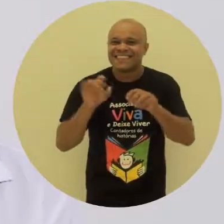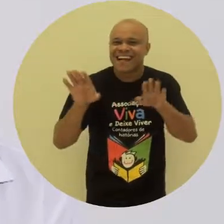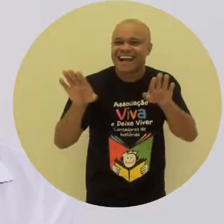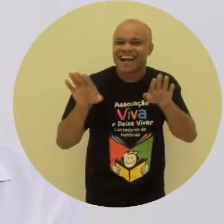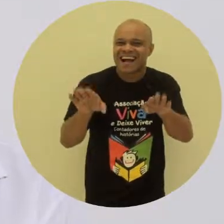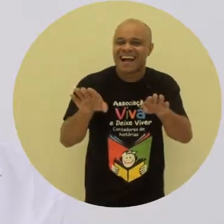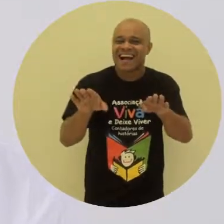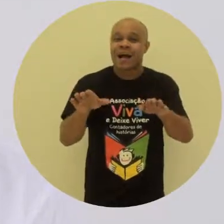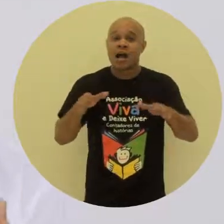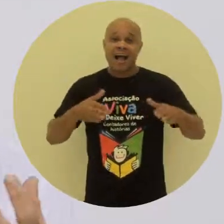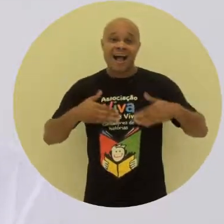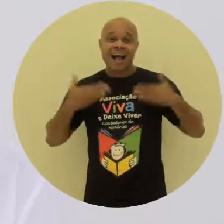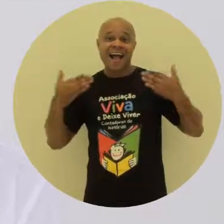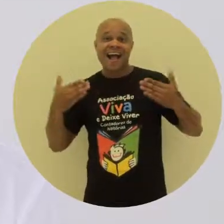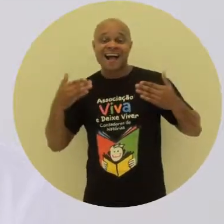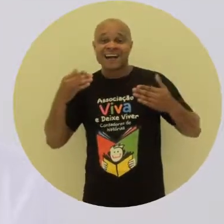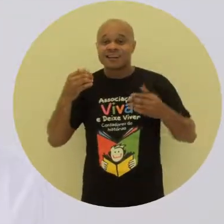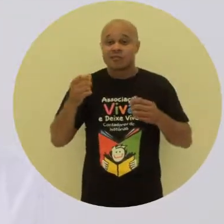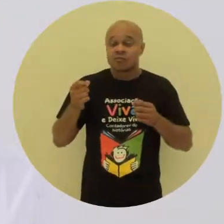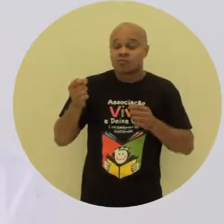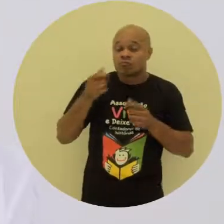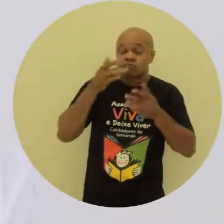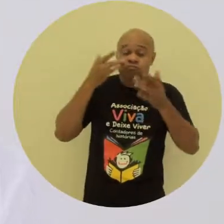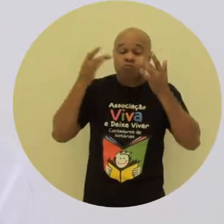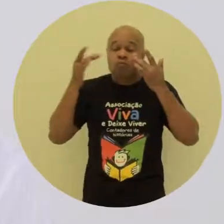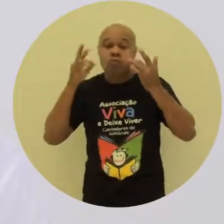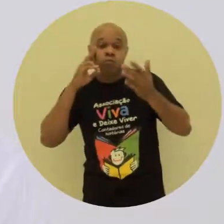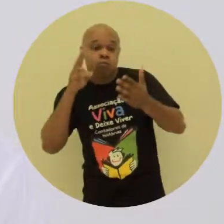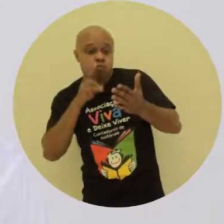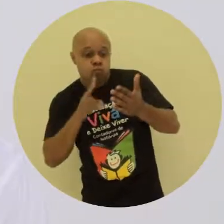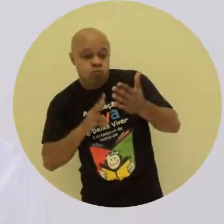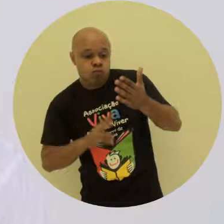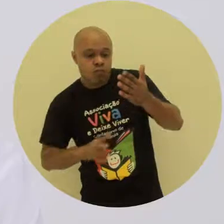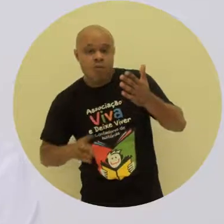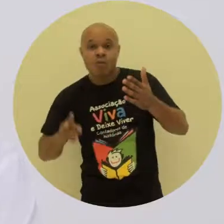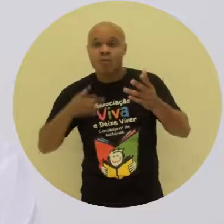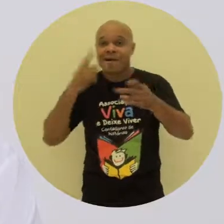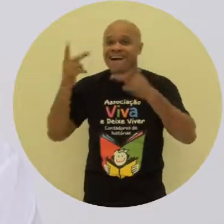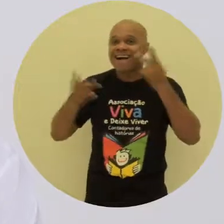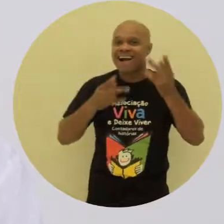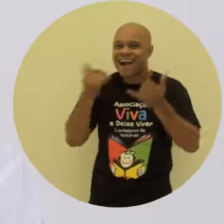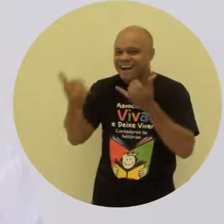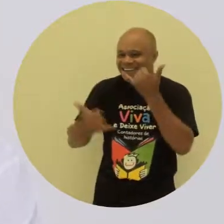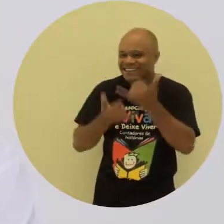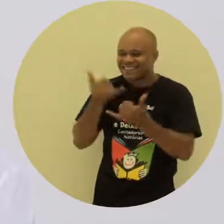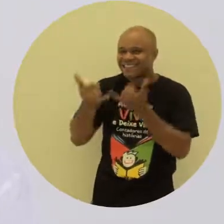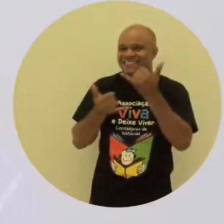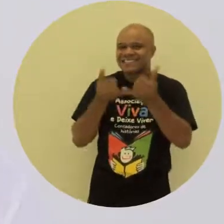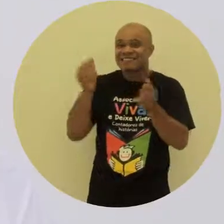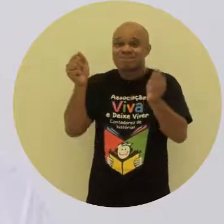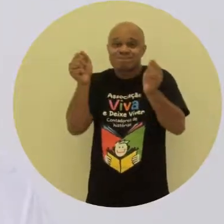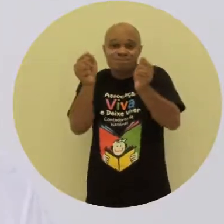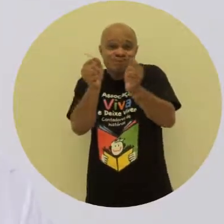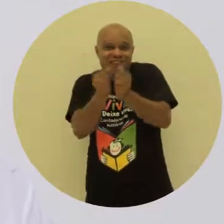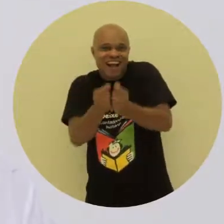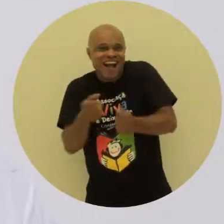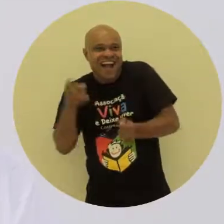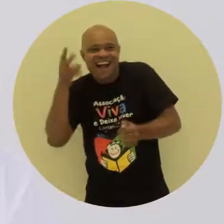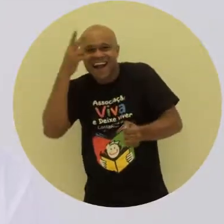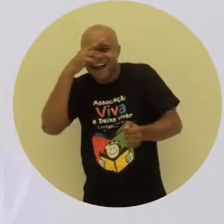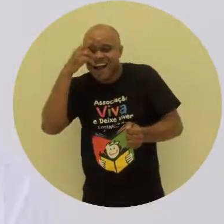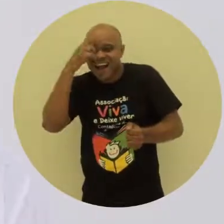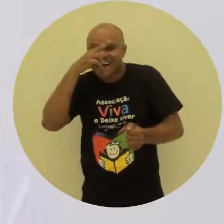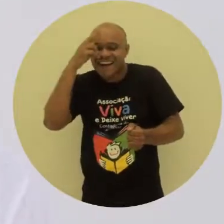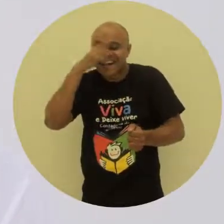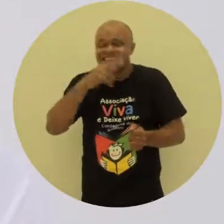desse contexto, a celebração da arte de ler, de contar e de brincar com a história. É